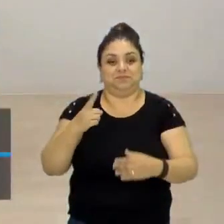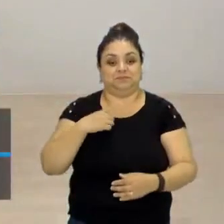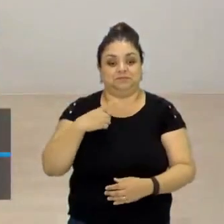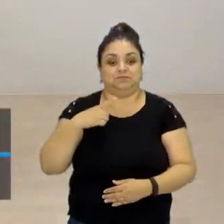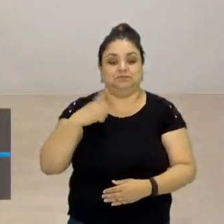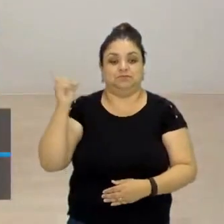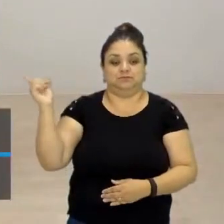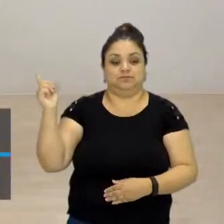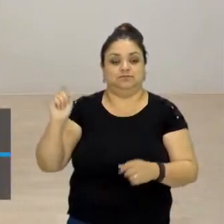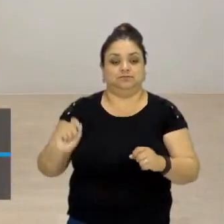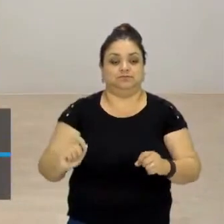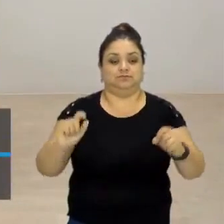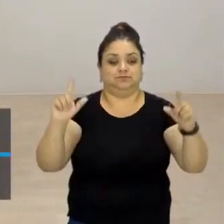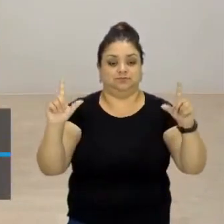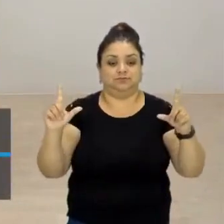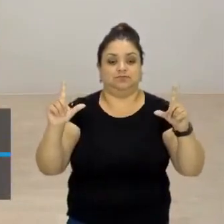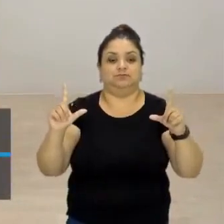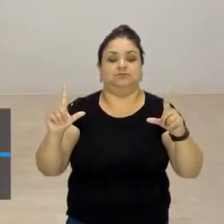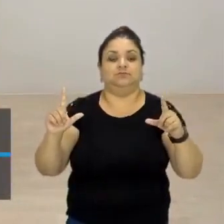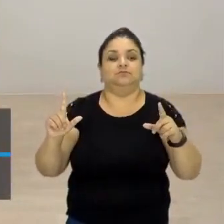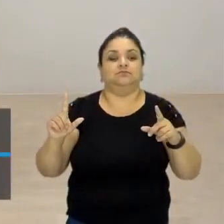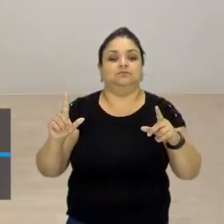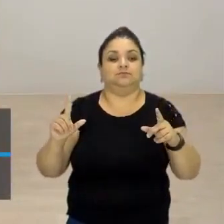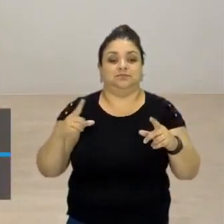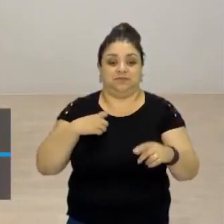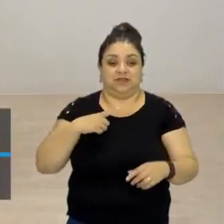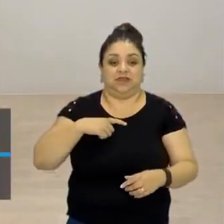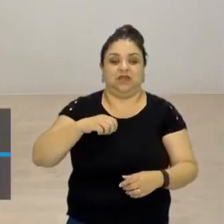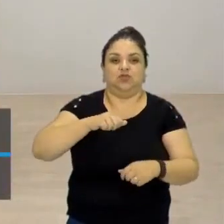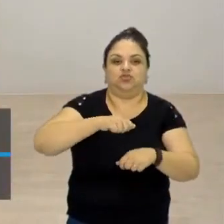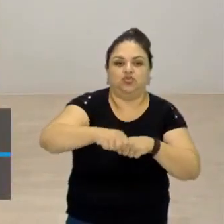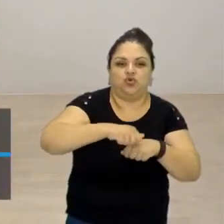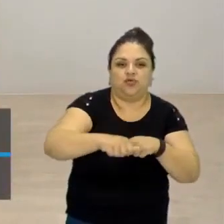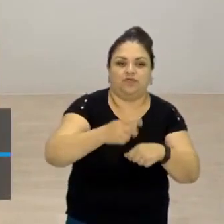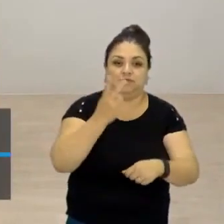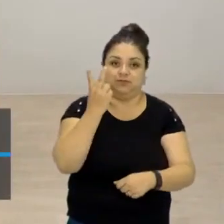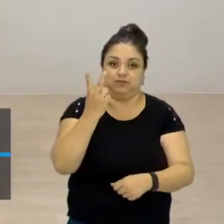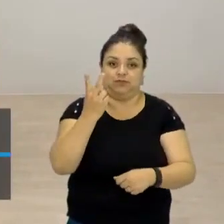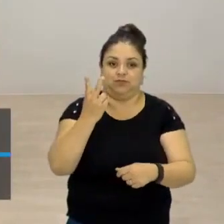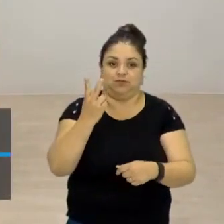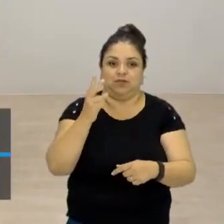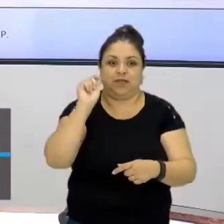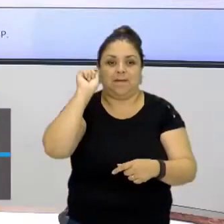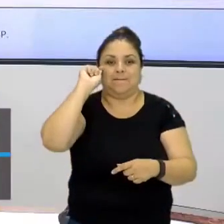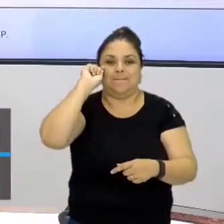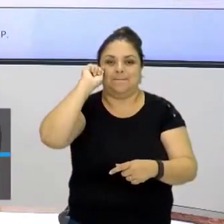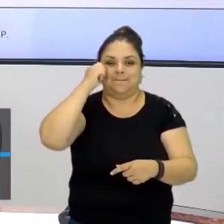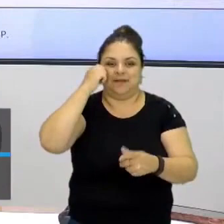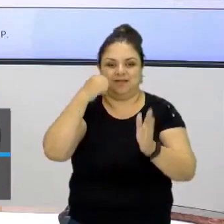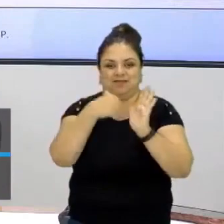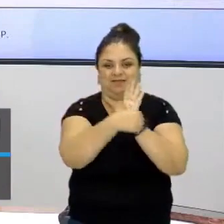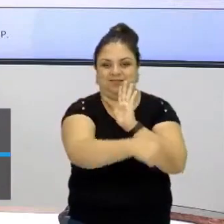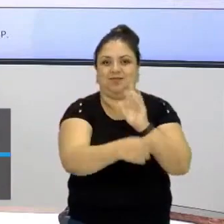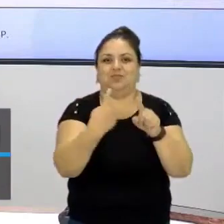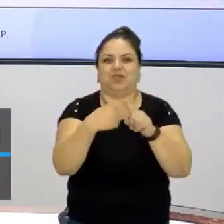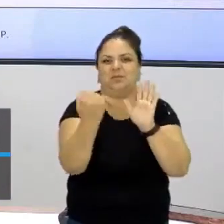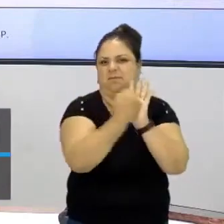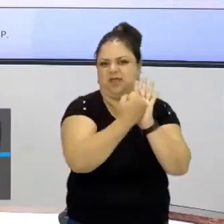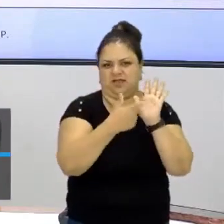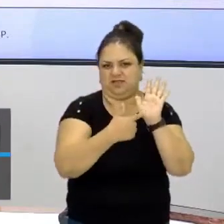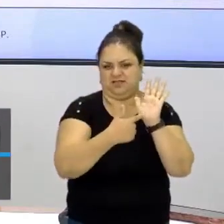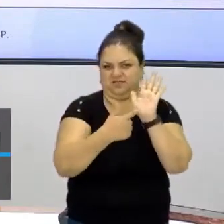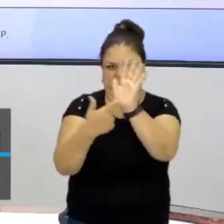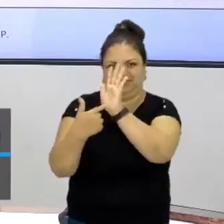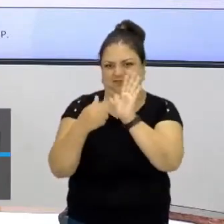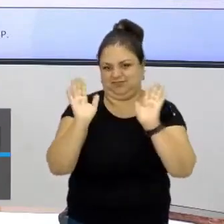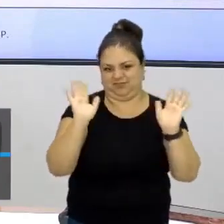passou pra vocês? A gente trouxe 2 escovinhas, tá? Esse negócio preto é porque a gente não pode mostrar marcas. Mas não